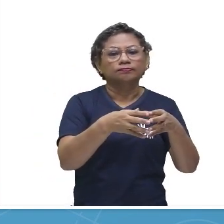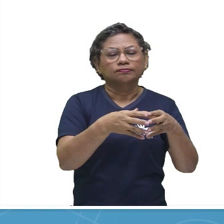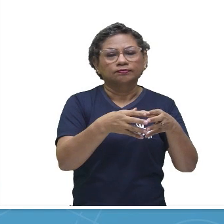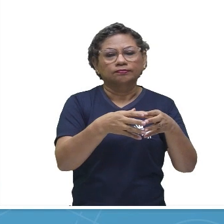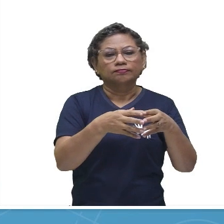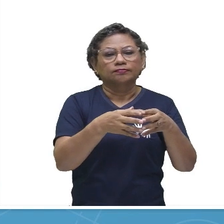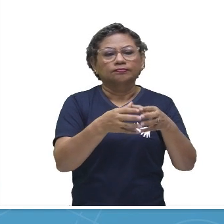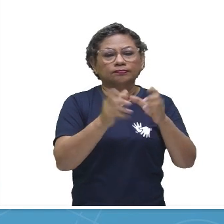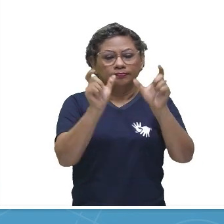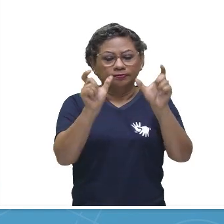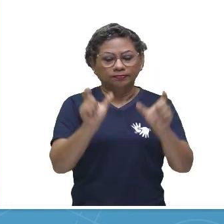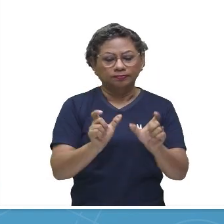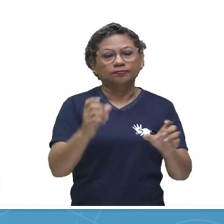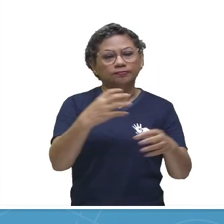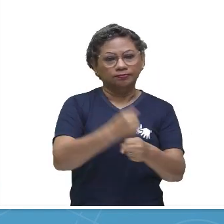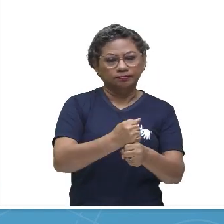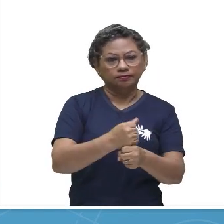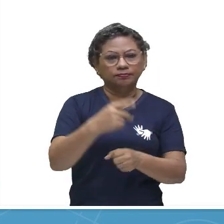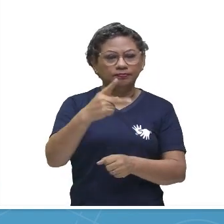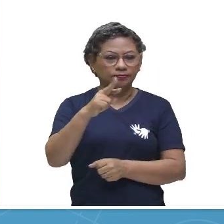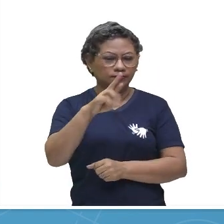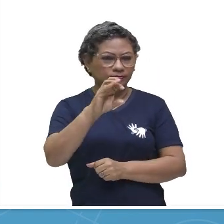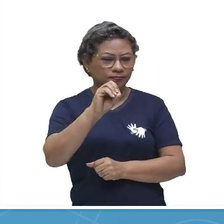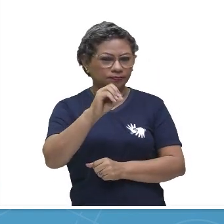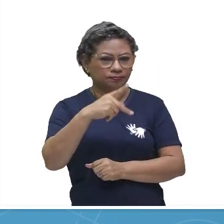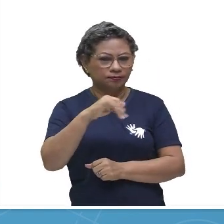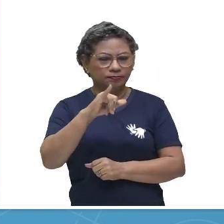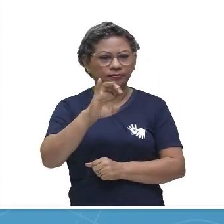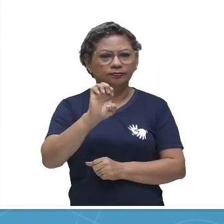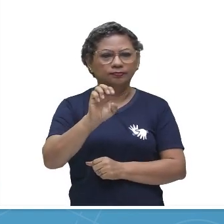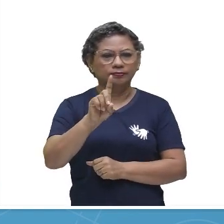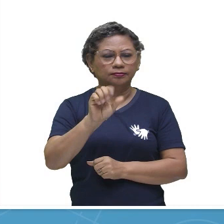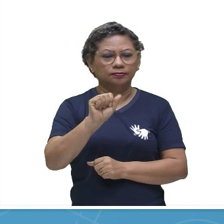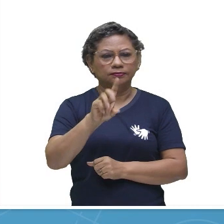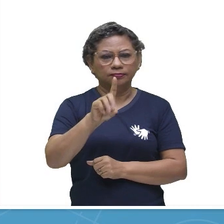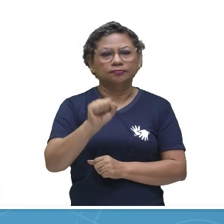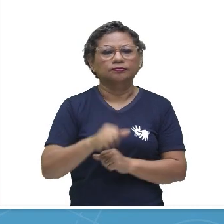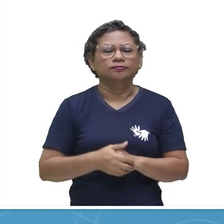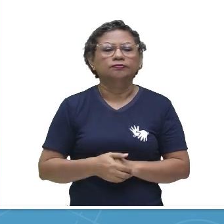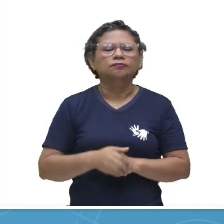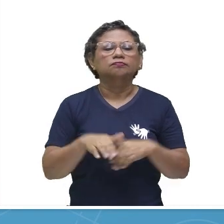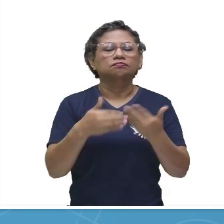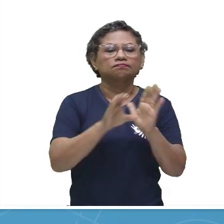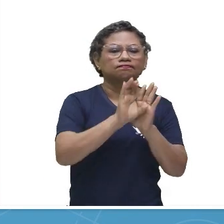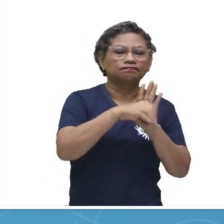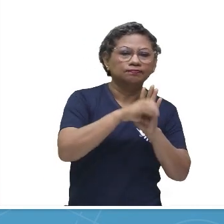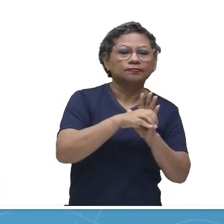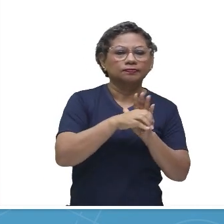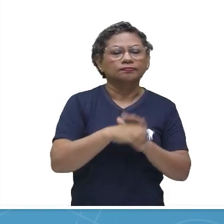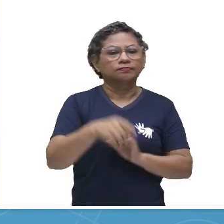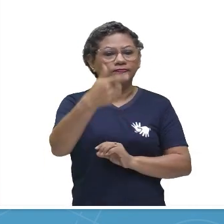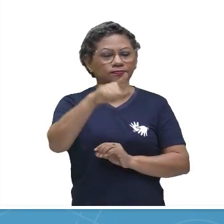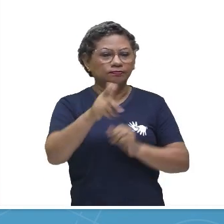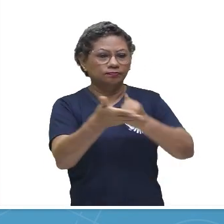Então, na segunda propriedade, que é a divisão de potência de mesma base, qual é o procedimento? Repete-se a base e